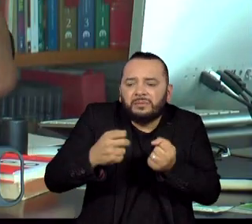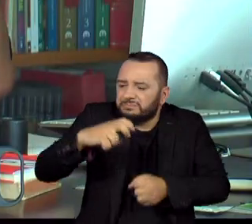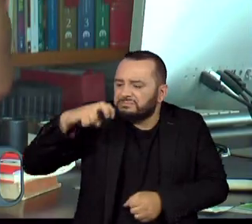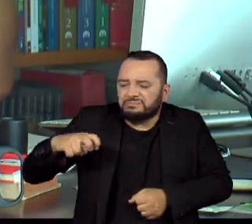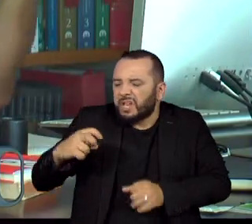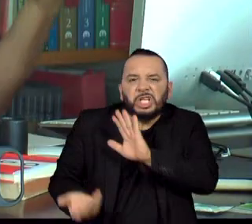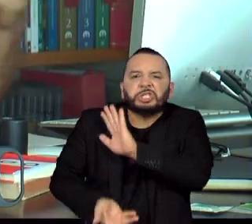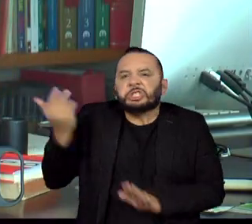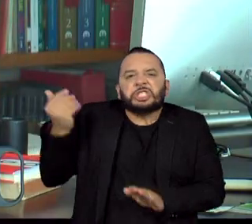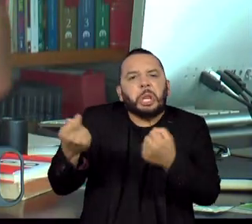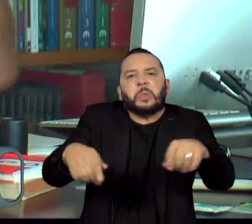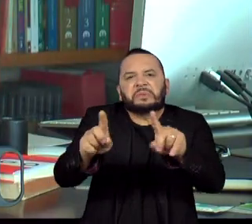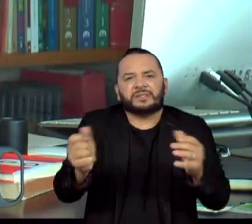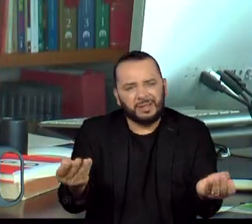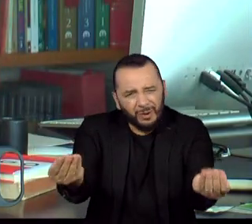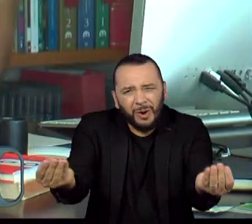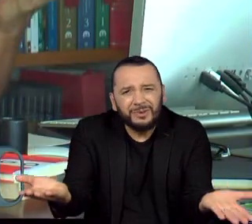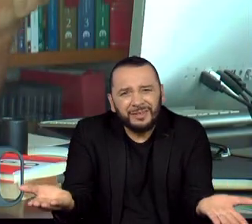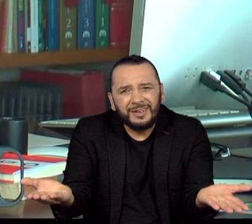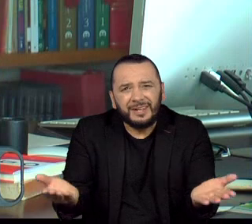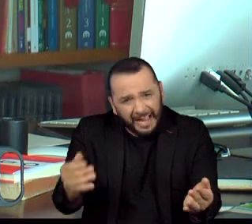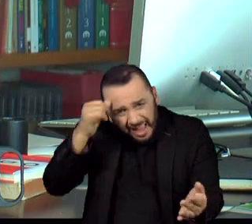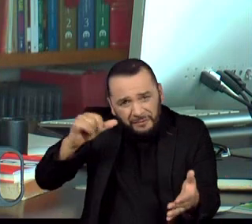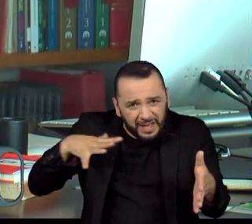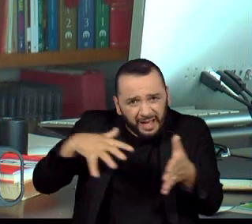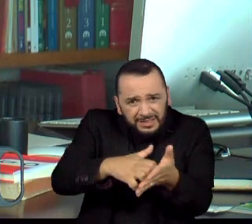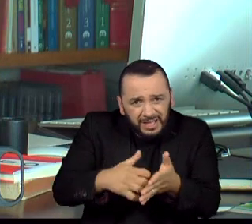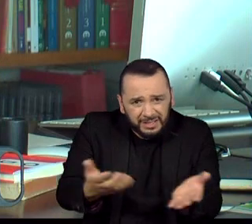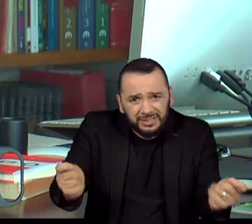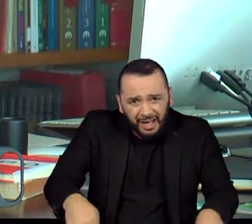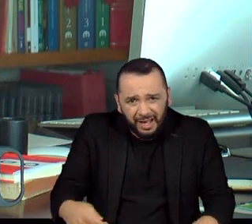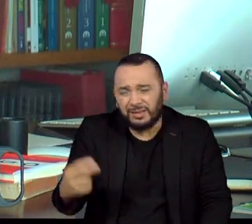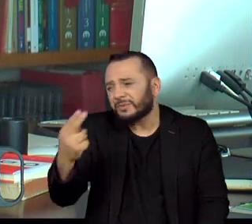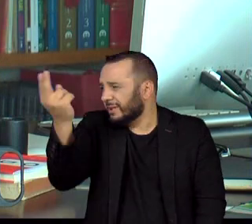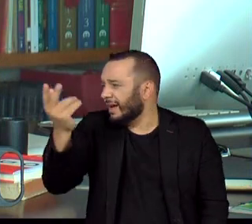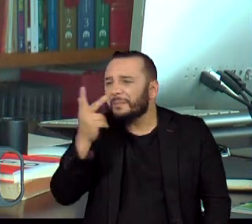uma sensação, uma coisa sensacionalista,